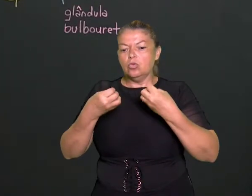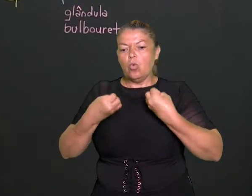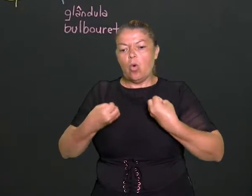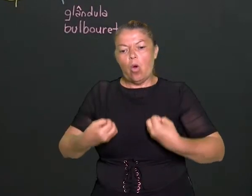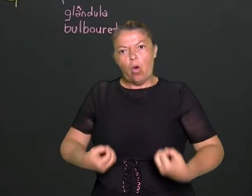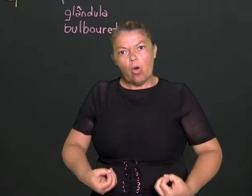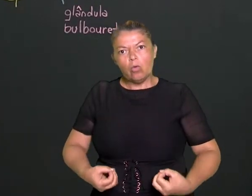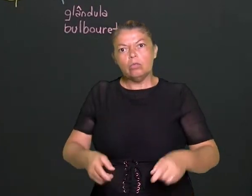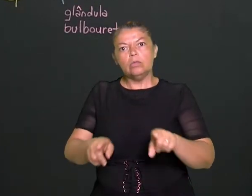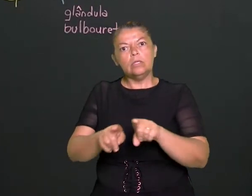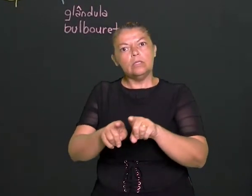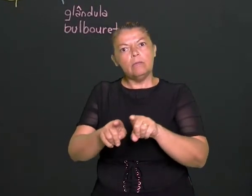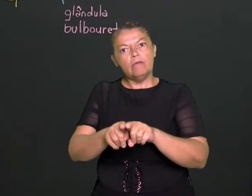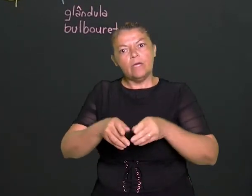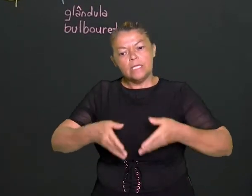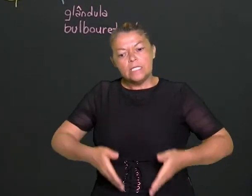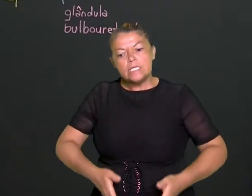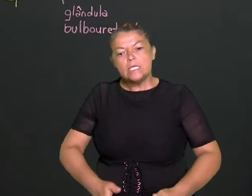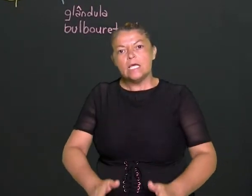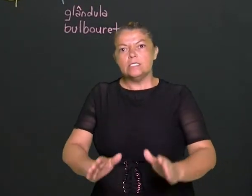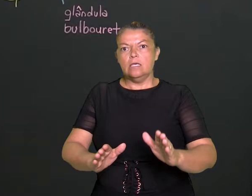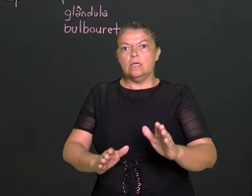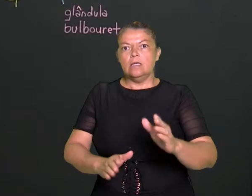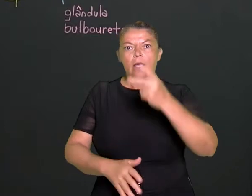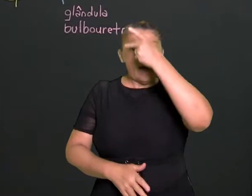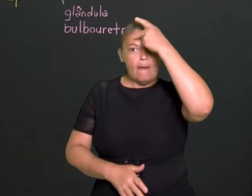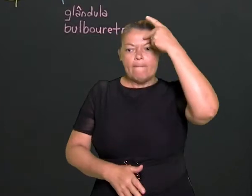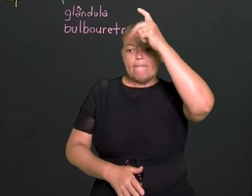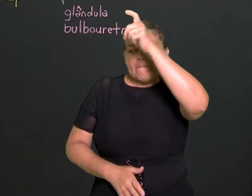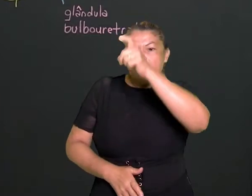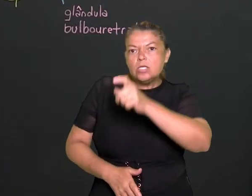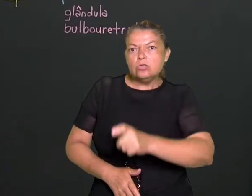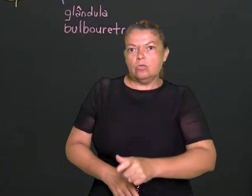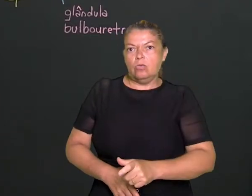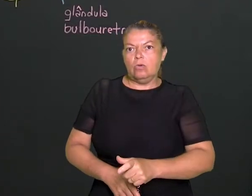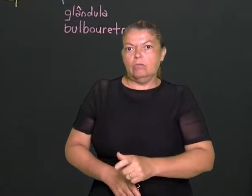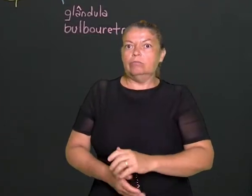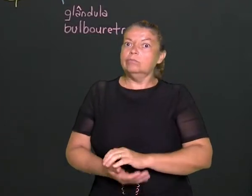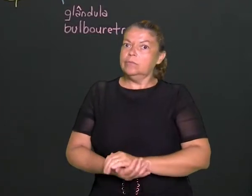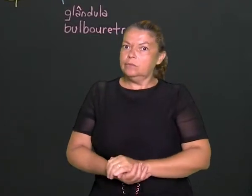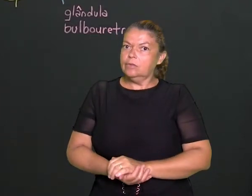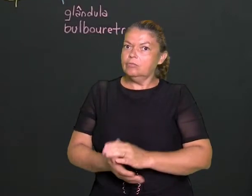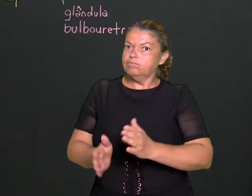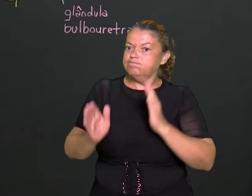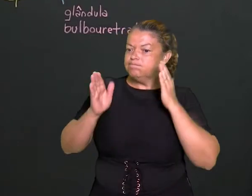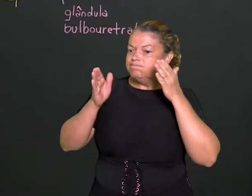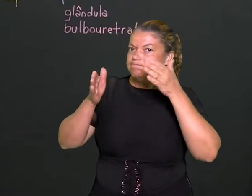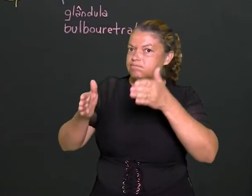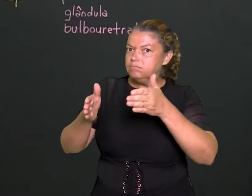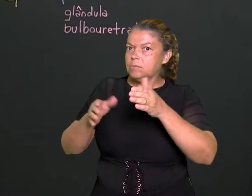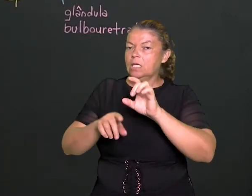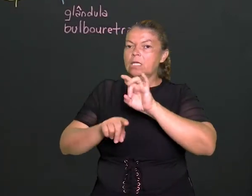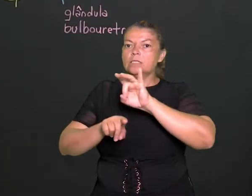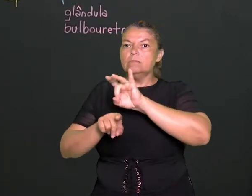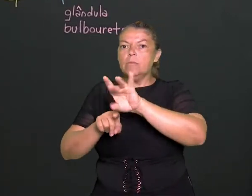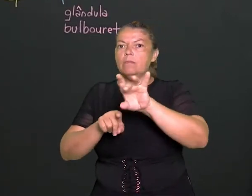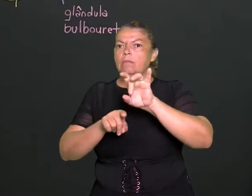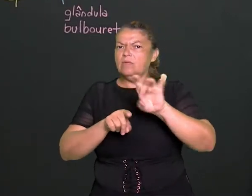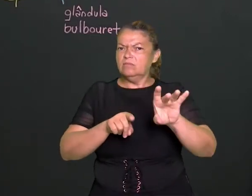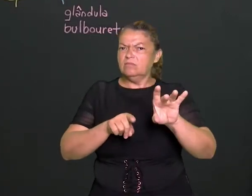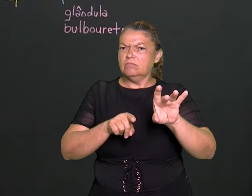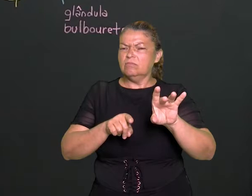óvulo e formar o ser humano completo. Então, legal. Então, se o foco aí eu tenho que ter, então, no